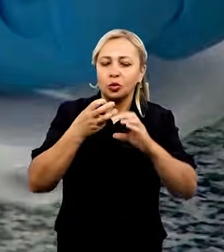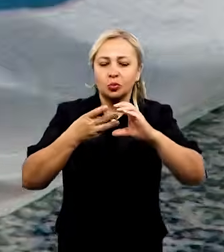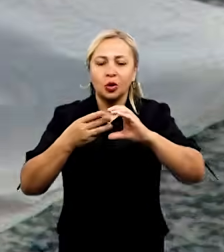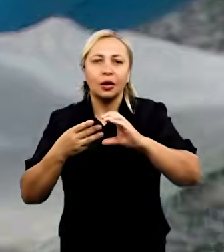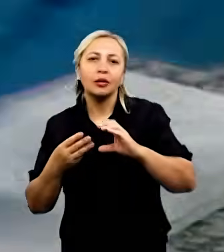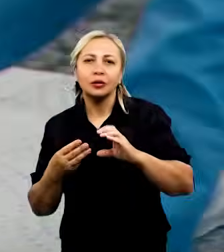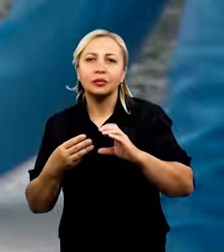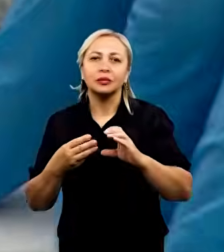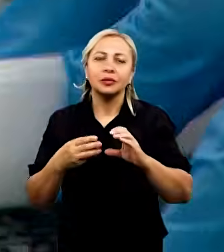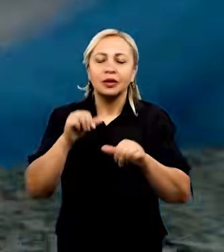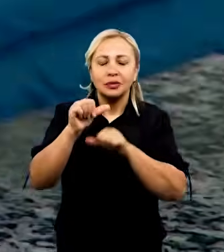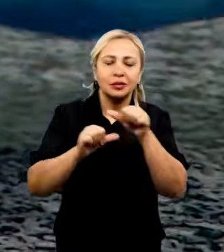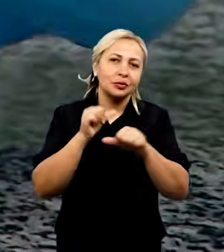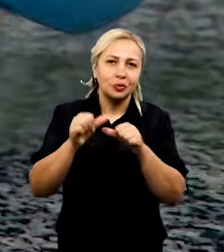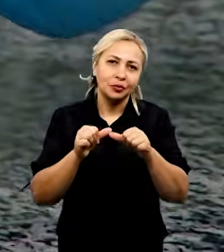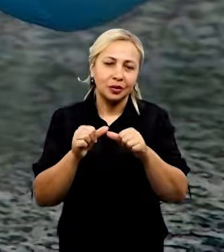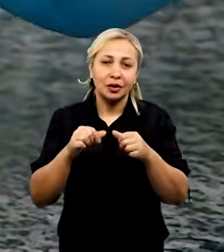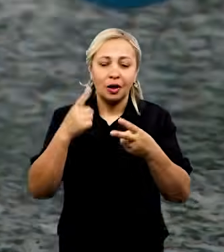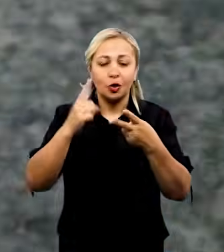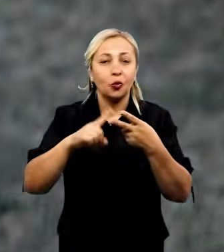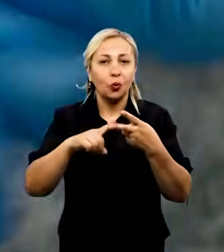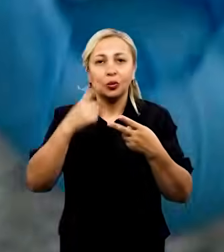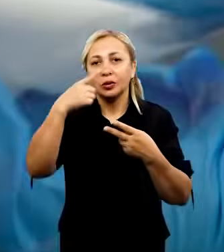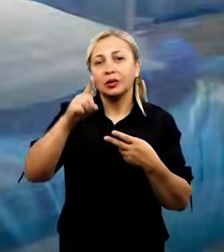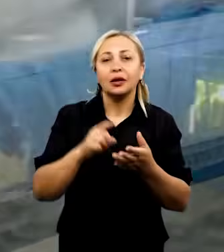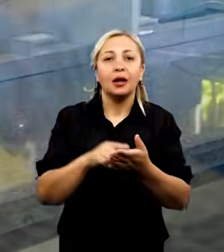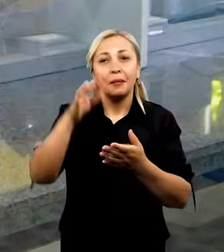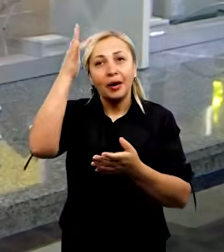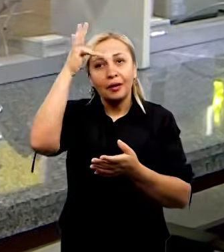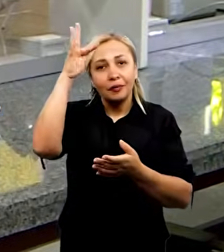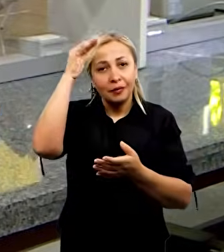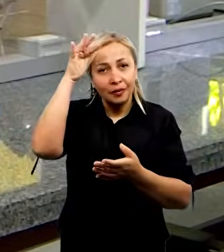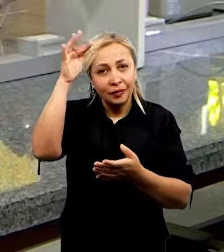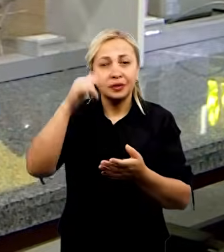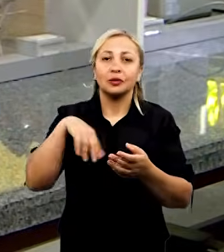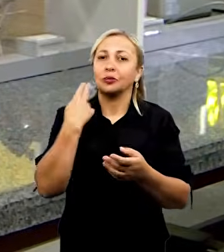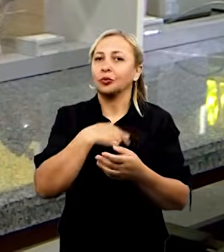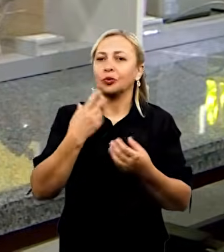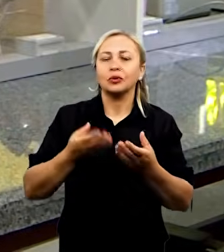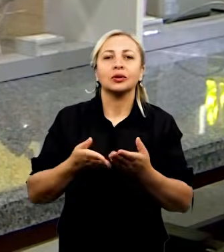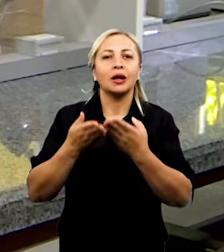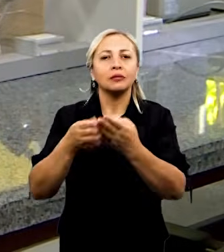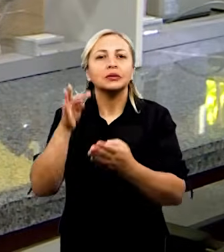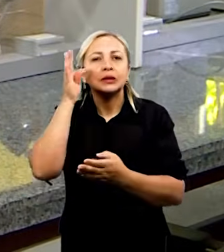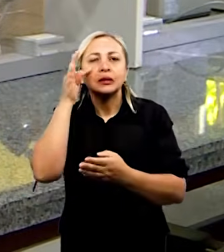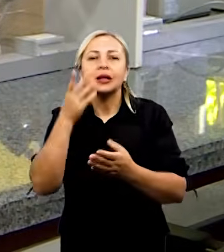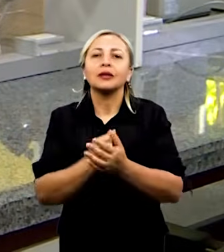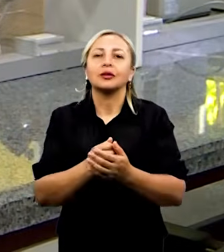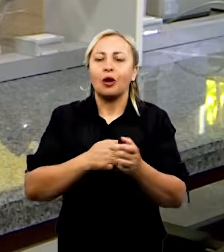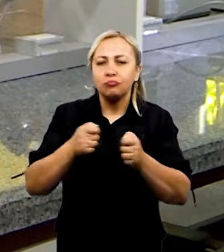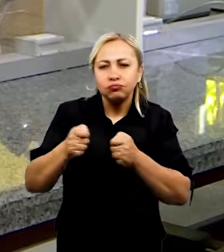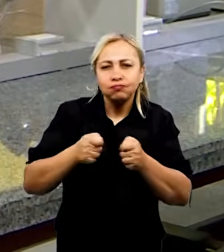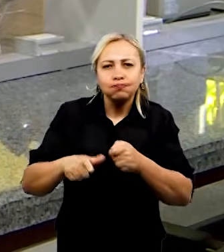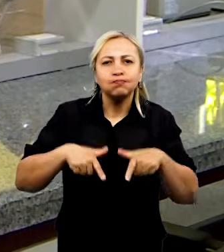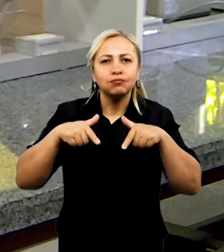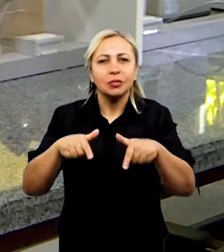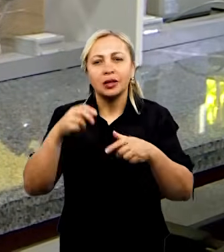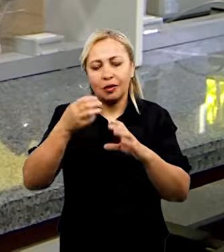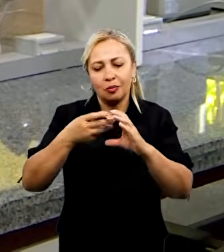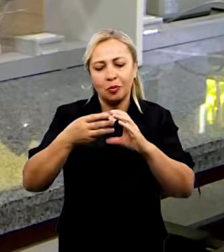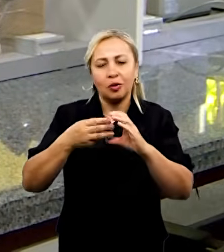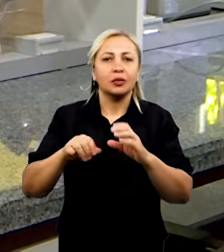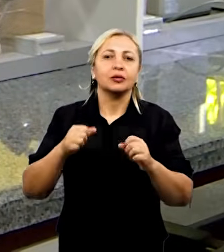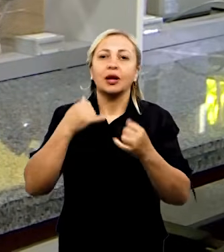nossos peptídeos, as nossas moléculas desenvolvidas. E a outra parceria é na França, onde a gente está testando os mecanismos de ação